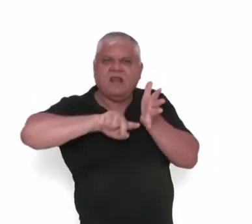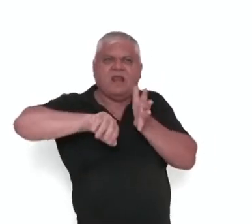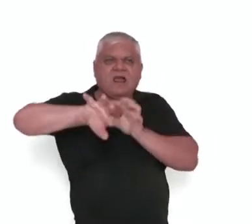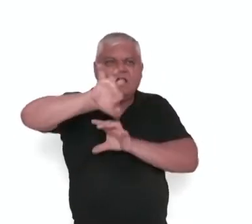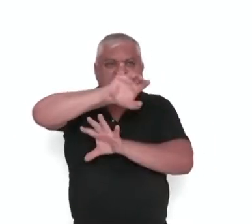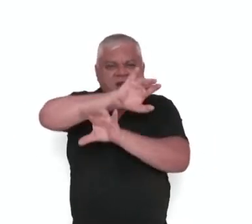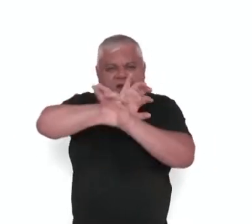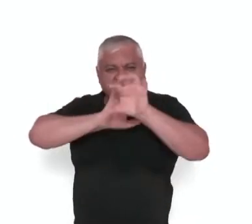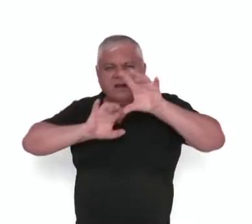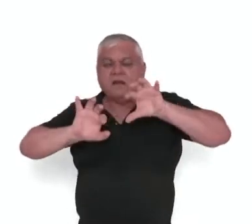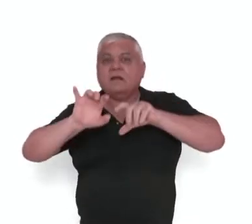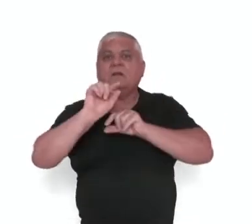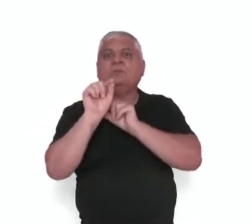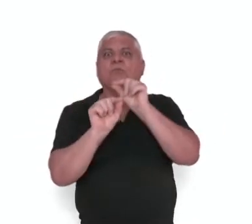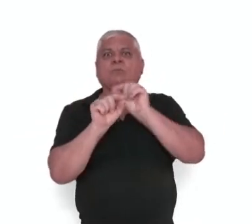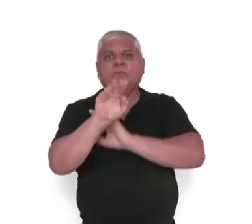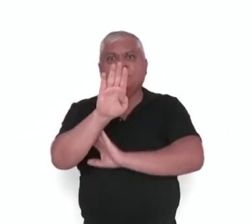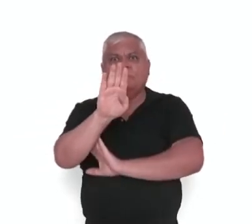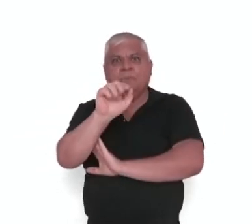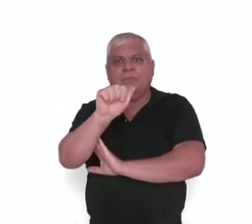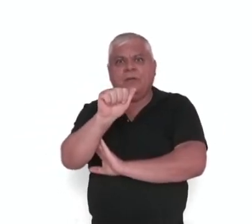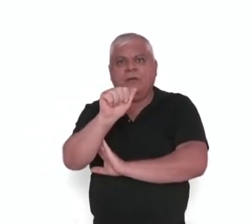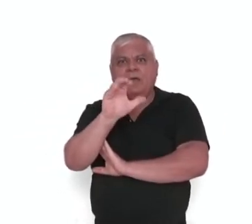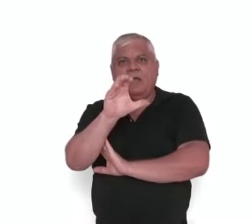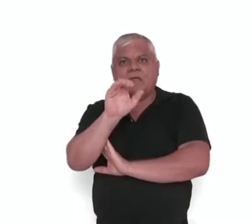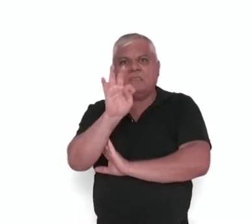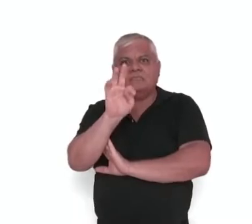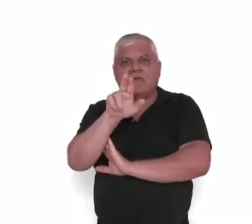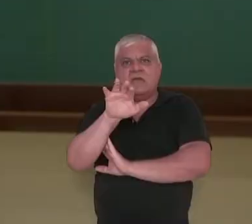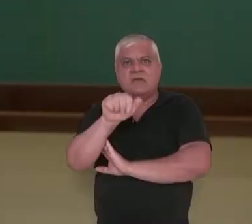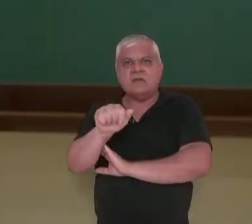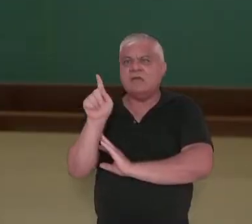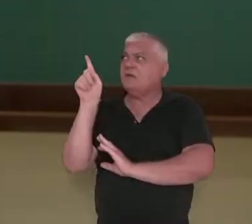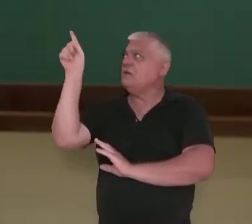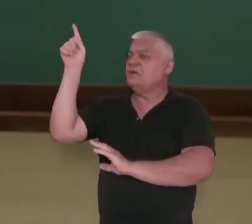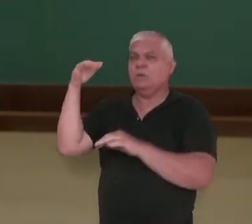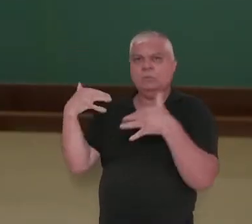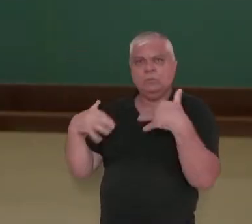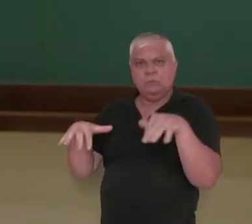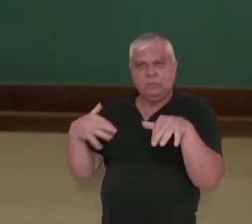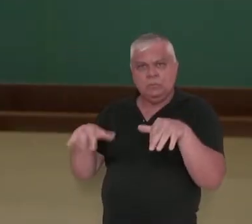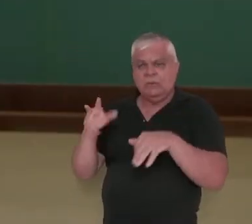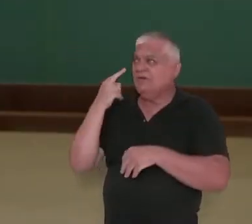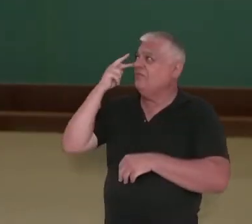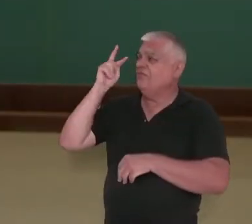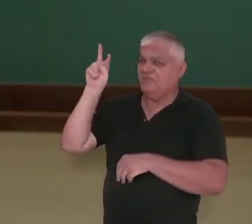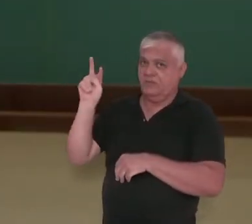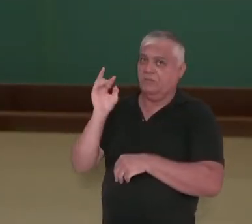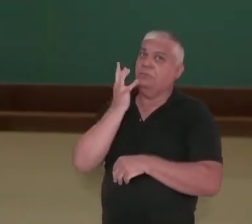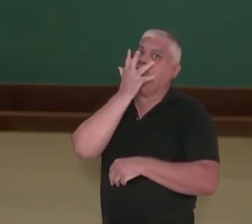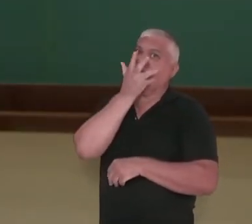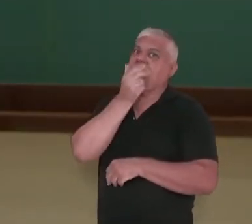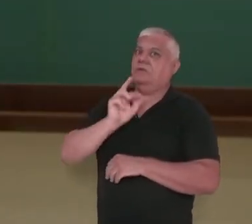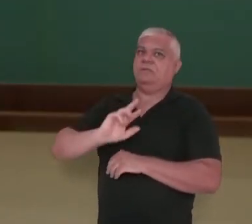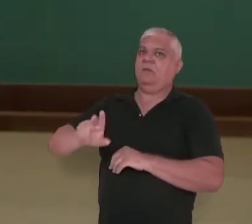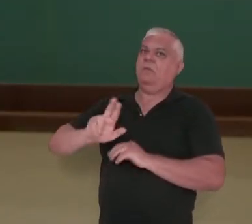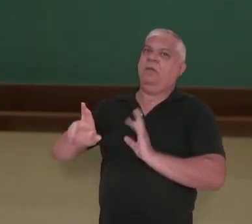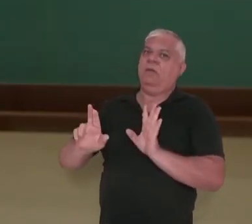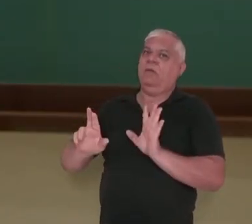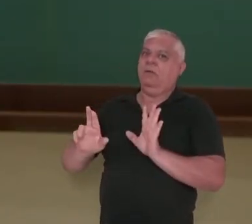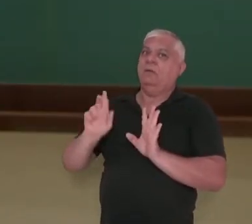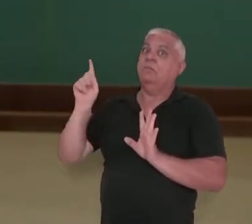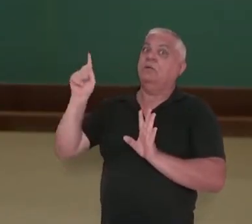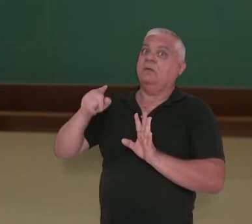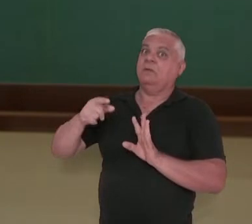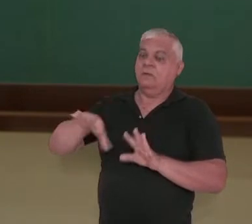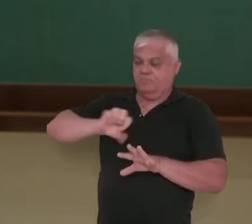mecanismo. Olha que beleza, né? É uma beleza a gente ver assim, né? Claro que não tem nada de beleza quando ela, né,